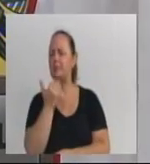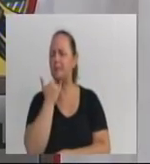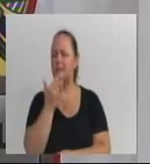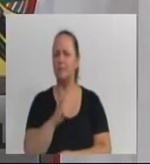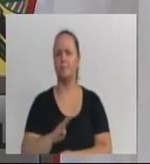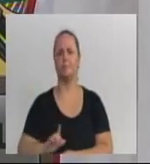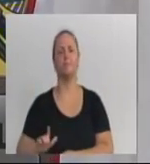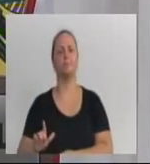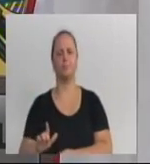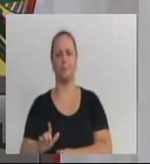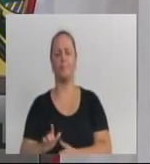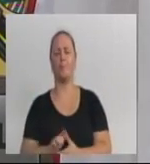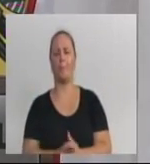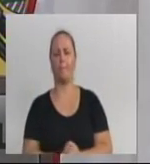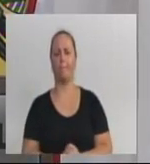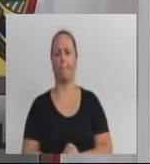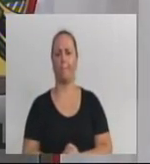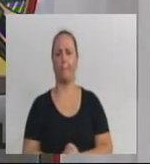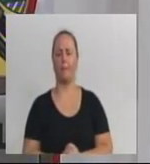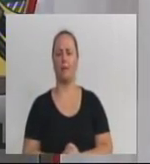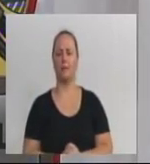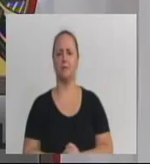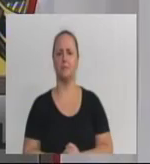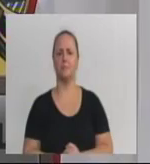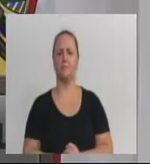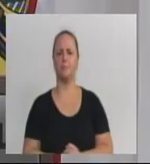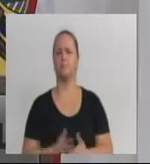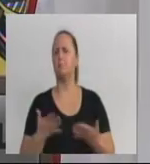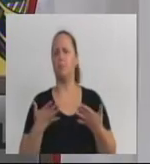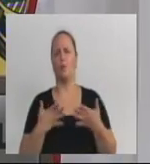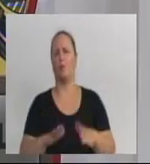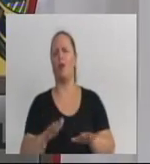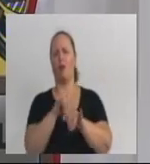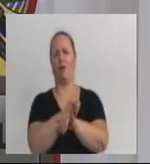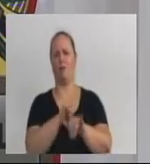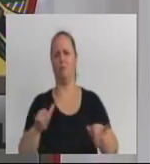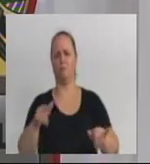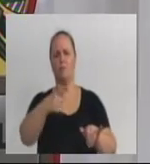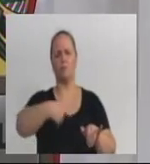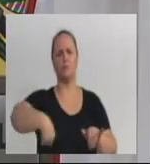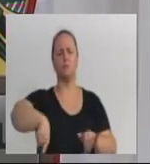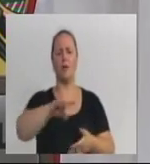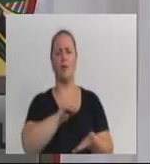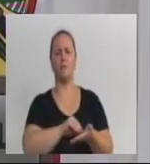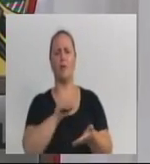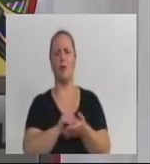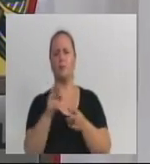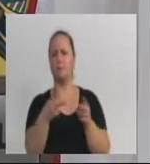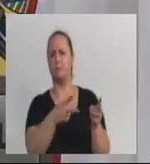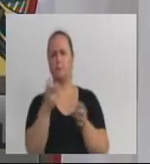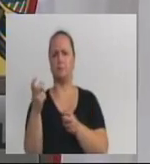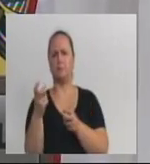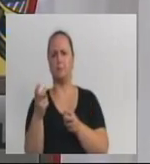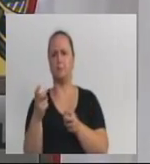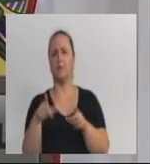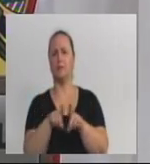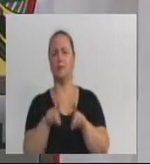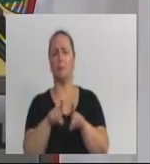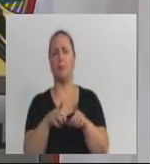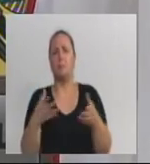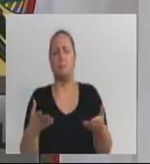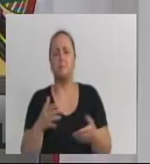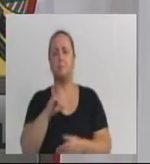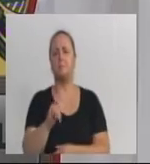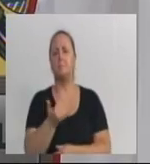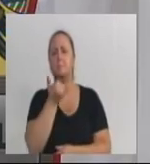Blumenau. Eu não quero nem dizer, e talvez os senhores vereadores não se aperceberam, eu não quero nem dizer, e talvez a justificativa